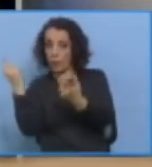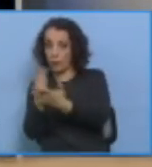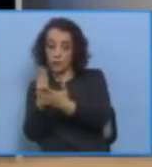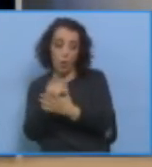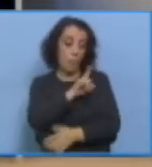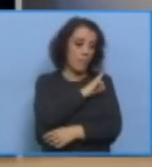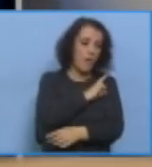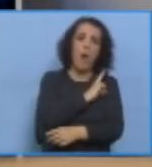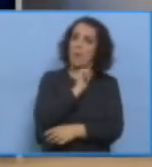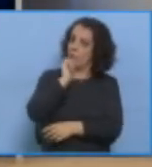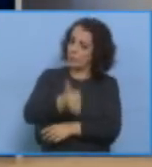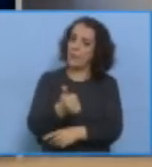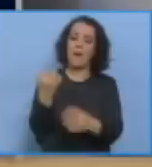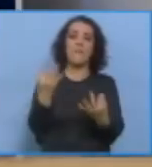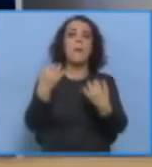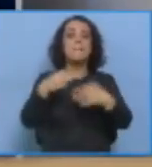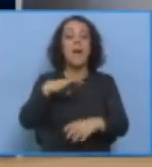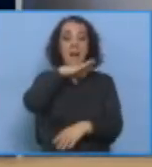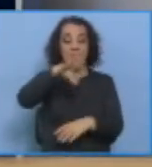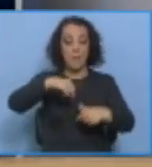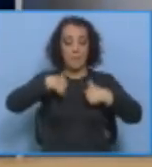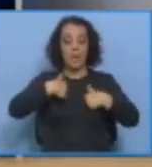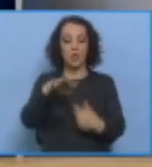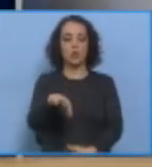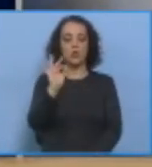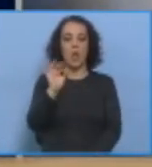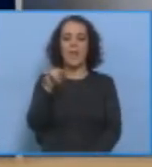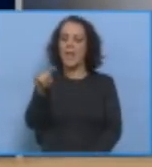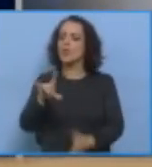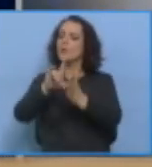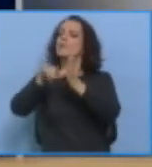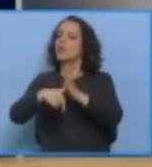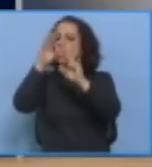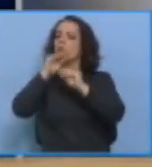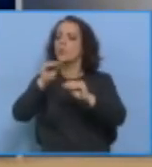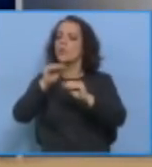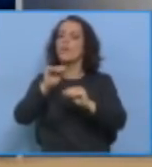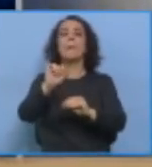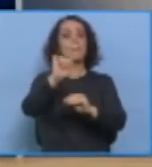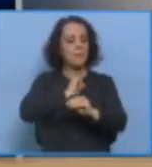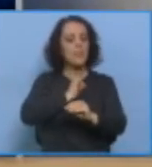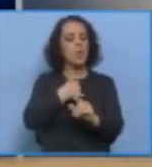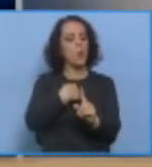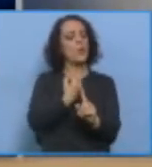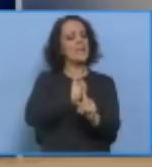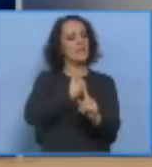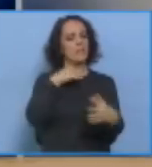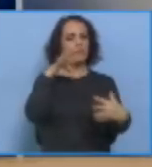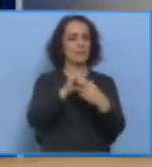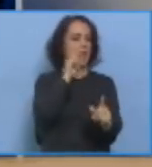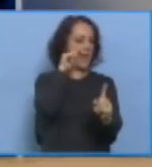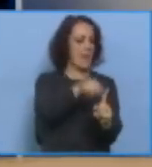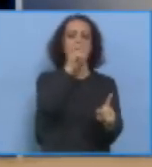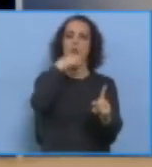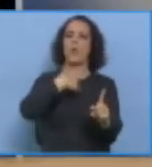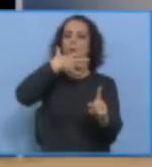o que o pai e aquela família faz é, este projeto para mim é um projeto de qualidade. Eu identifico-me com este projeto educativo para